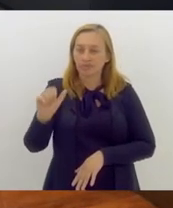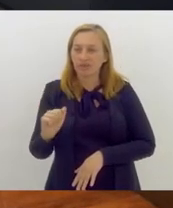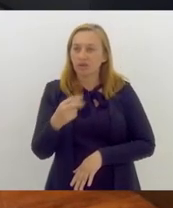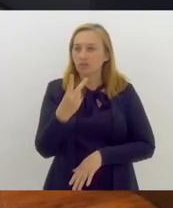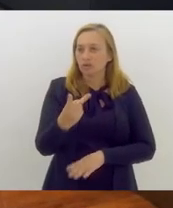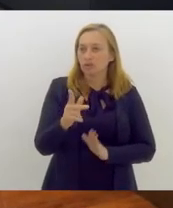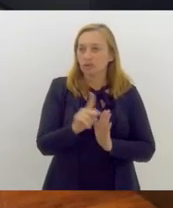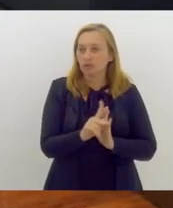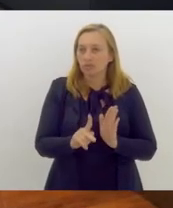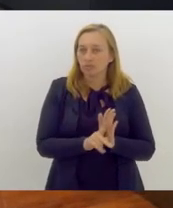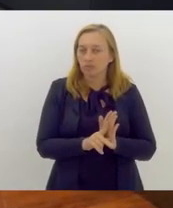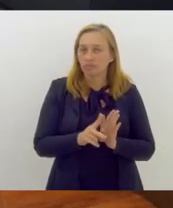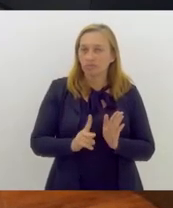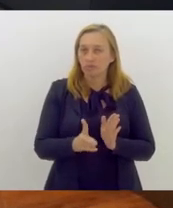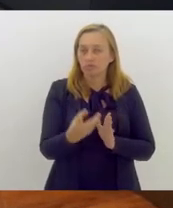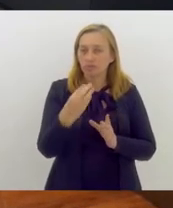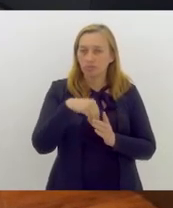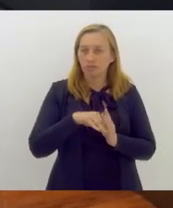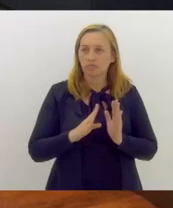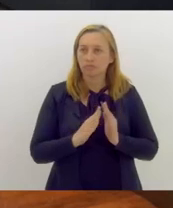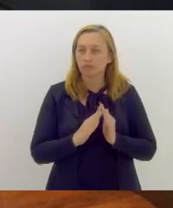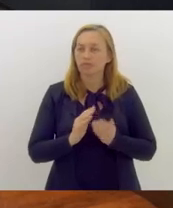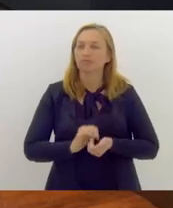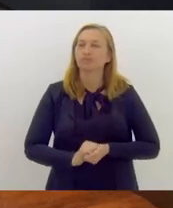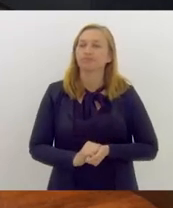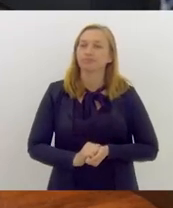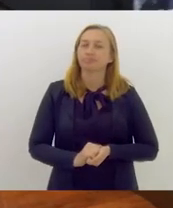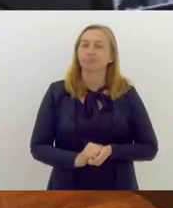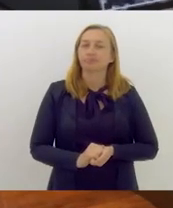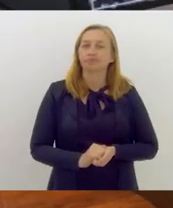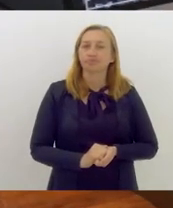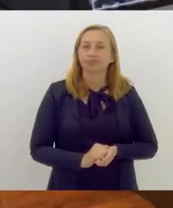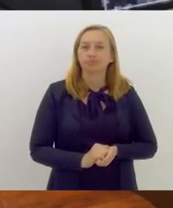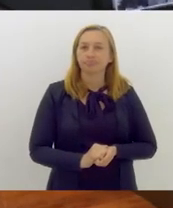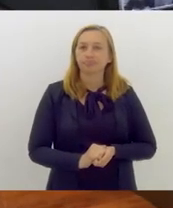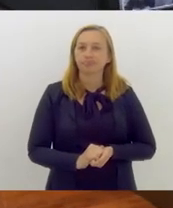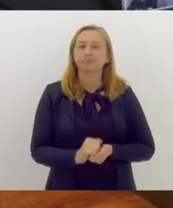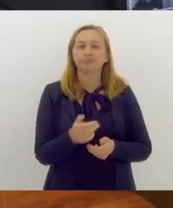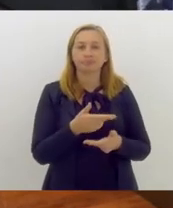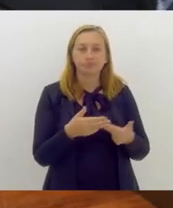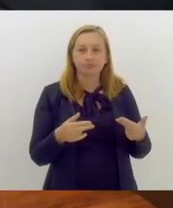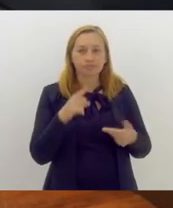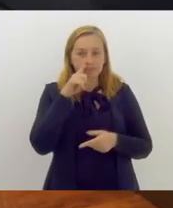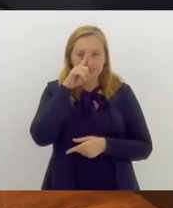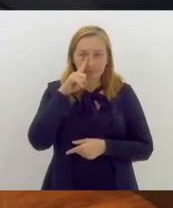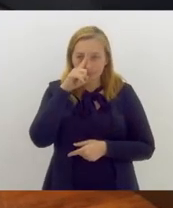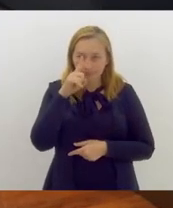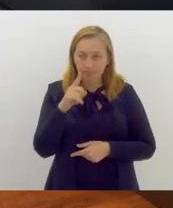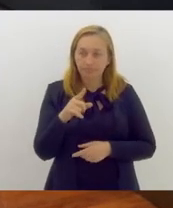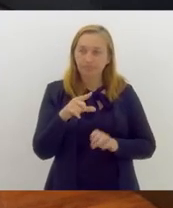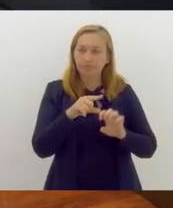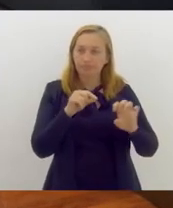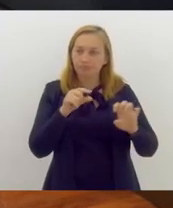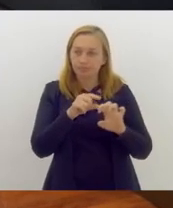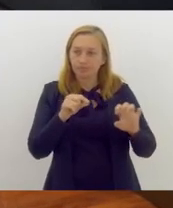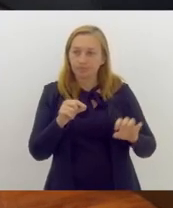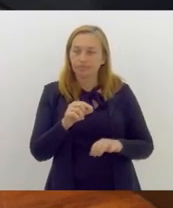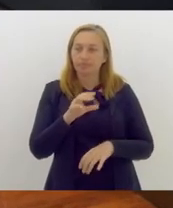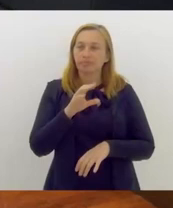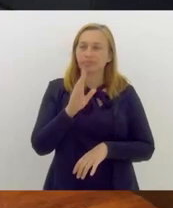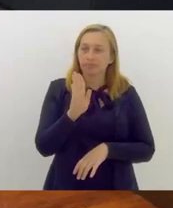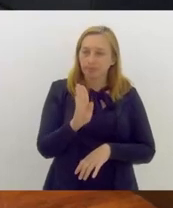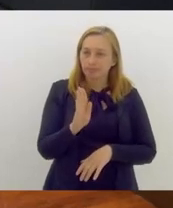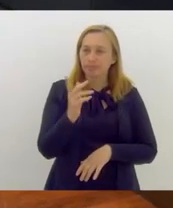projetos continuam implementação na casa somos São muitos os riscos envolvidos nesses Empreendimentos na Bahia de Sepetiba